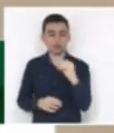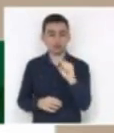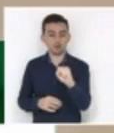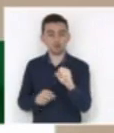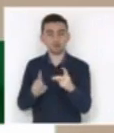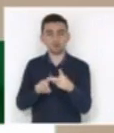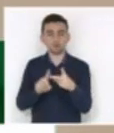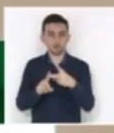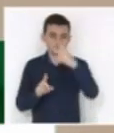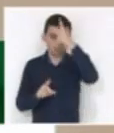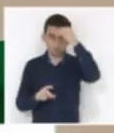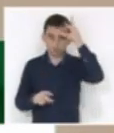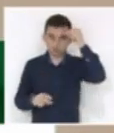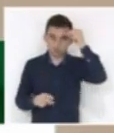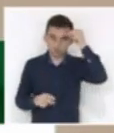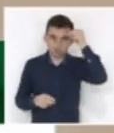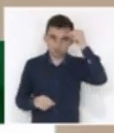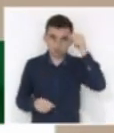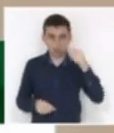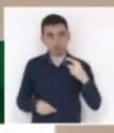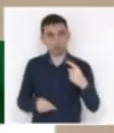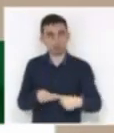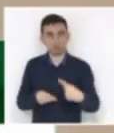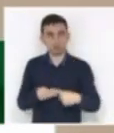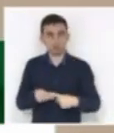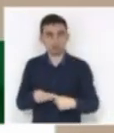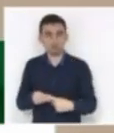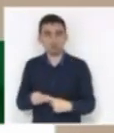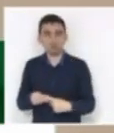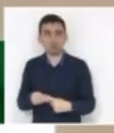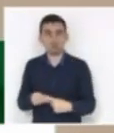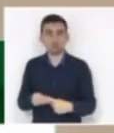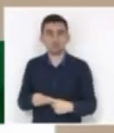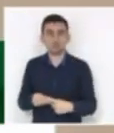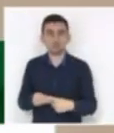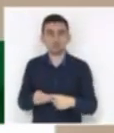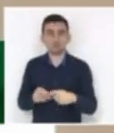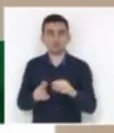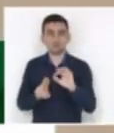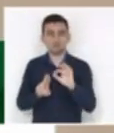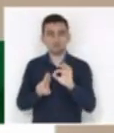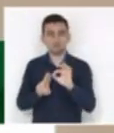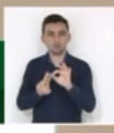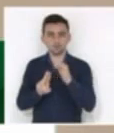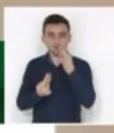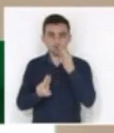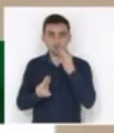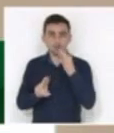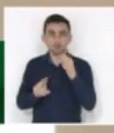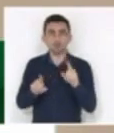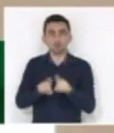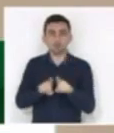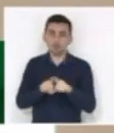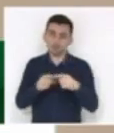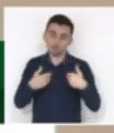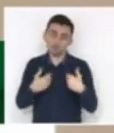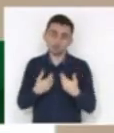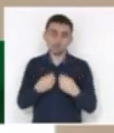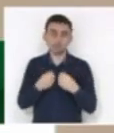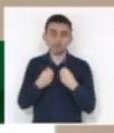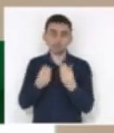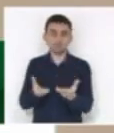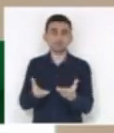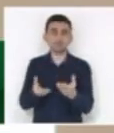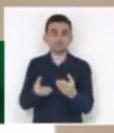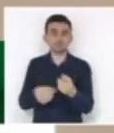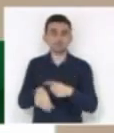prefeito municipal do município de Uruçanga possam utilizar essa tribuna, eu cedi o meu horário. Só que, senhor, até